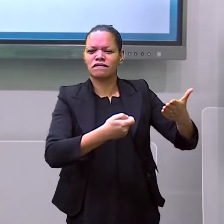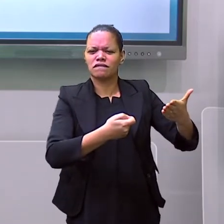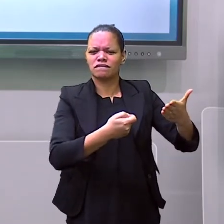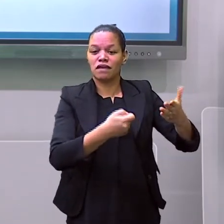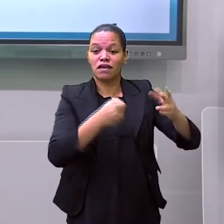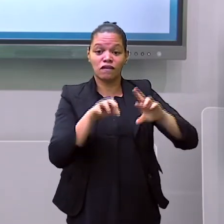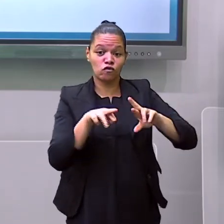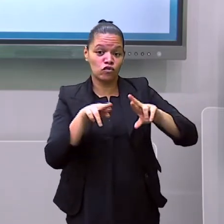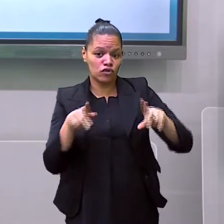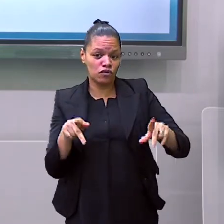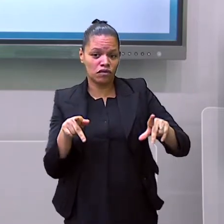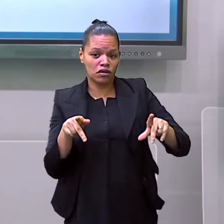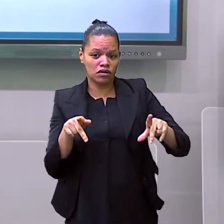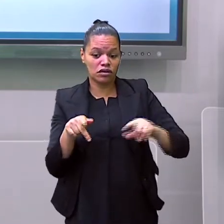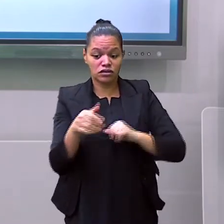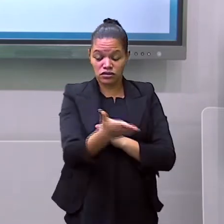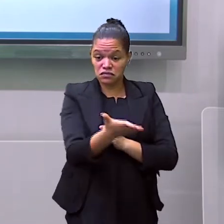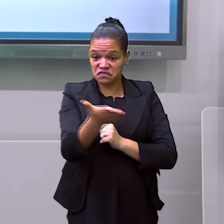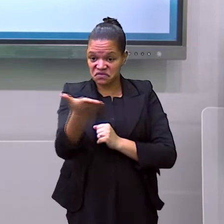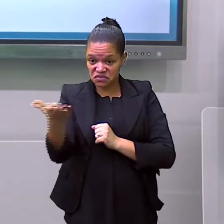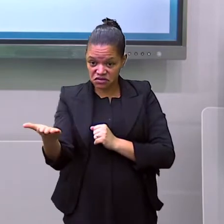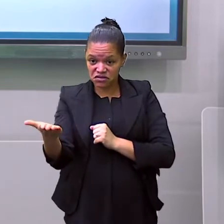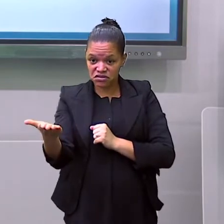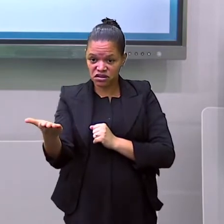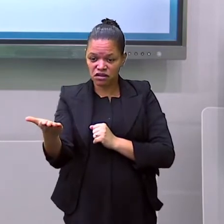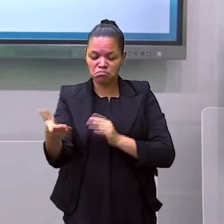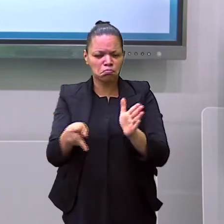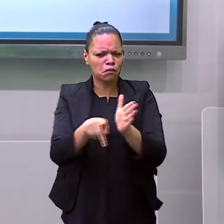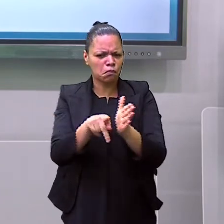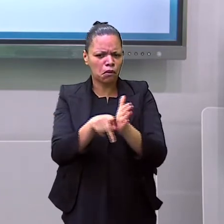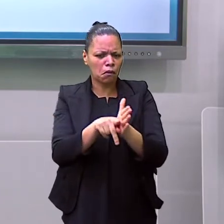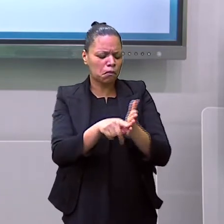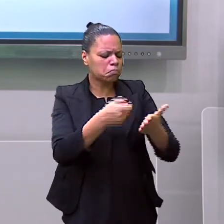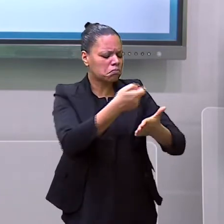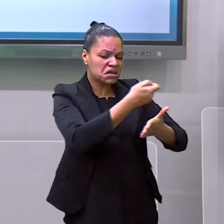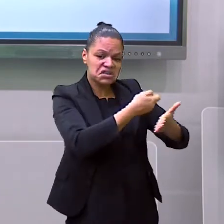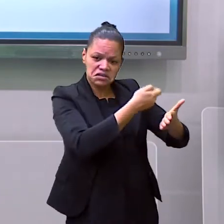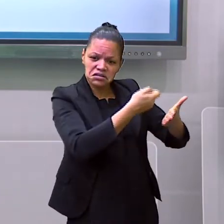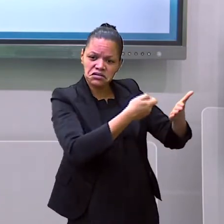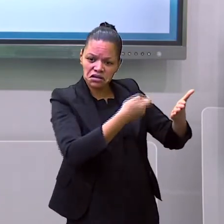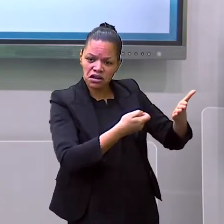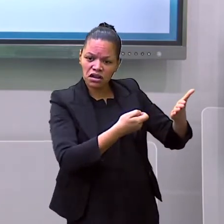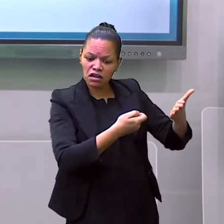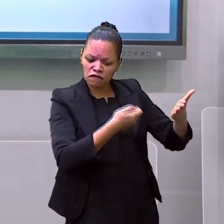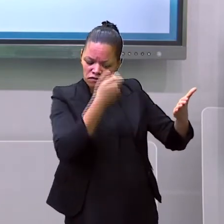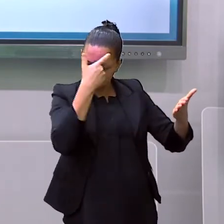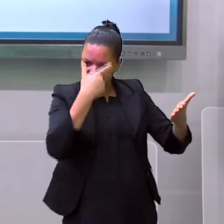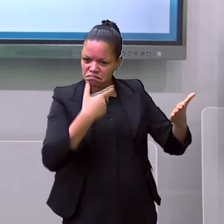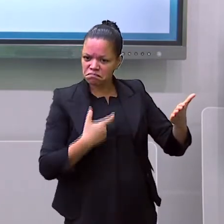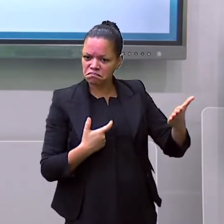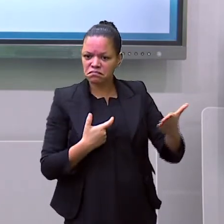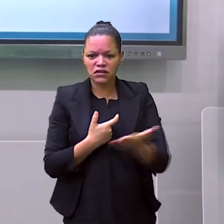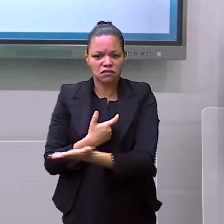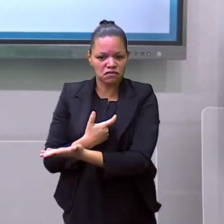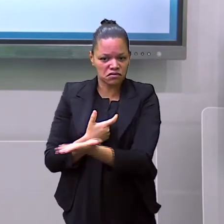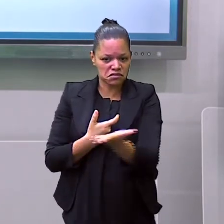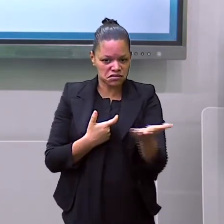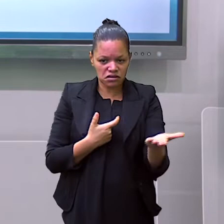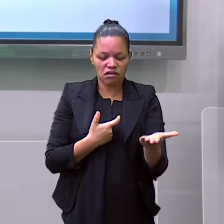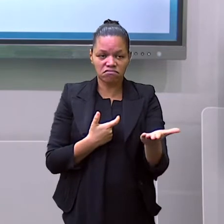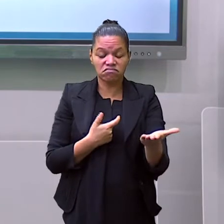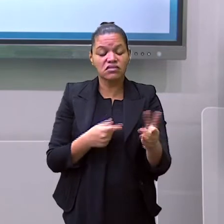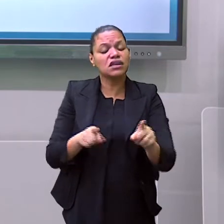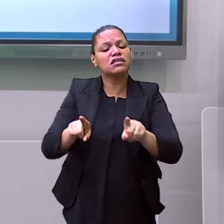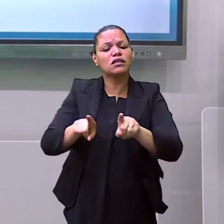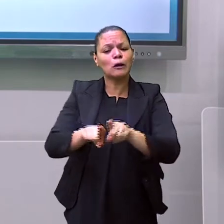mesmo escrevendo sobre você. Ou também um diário, que se refere a acontecimentos e relatos, por